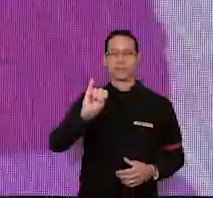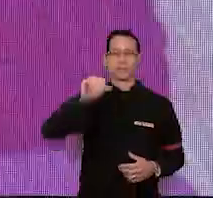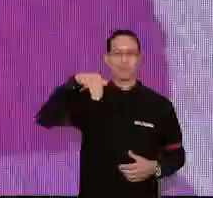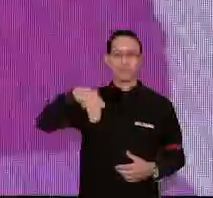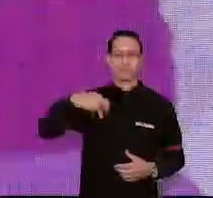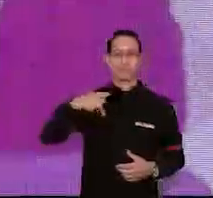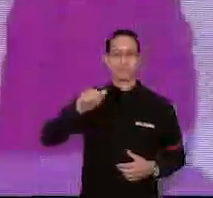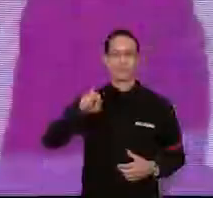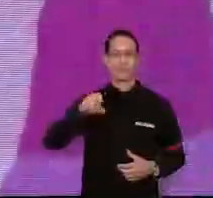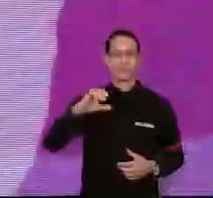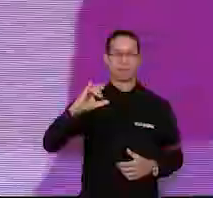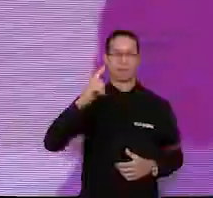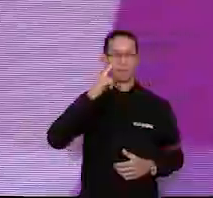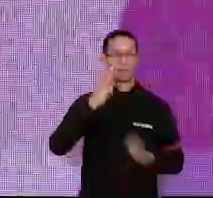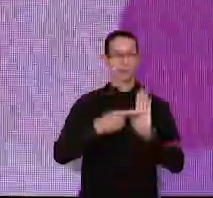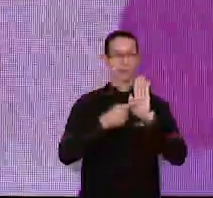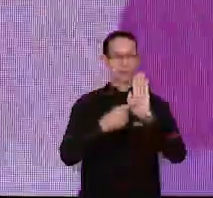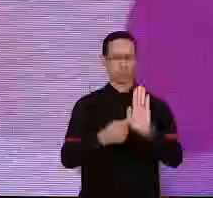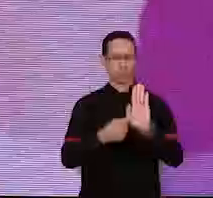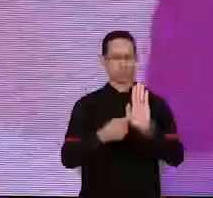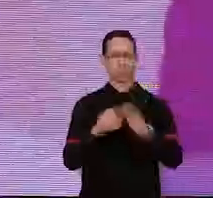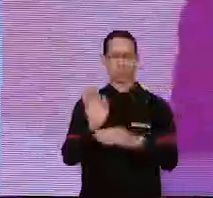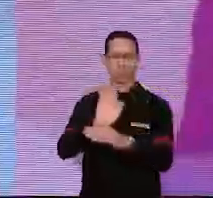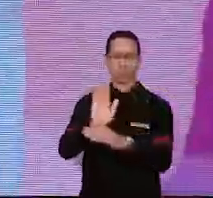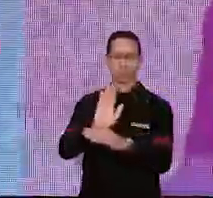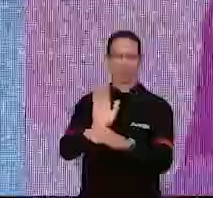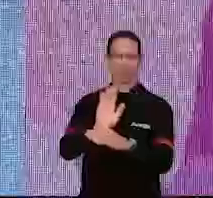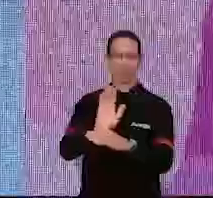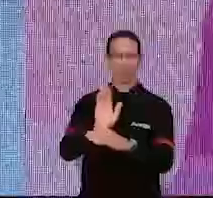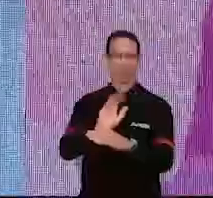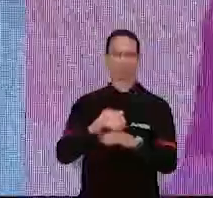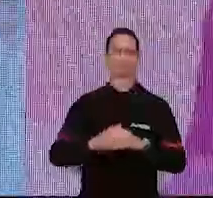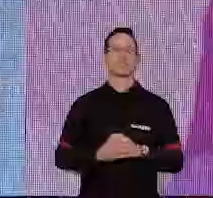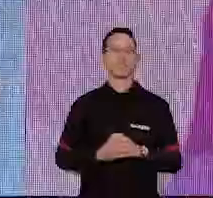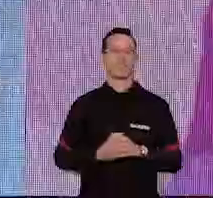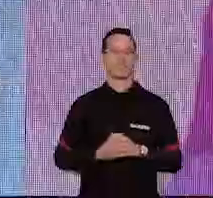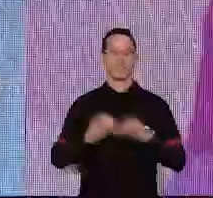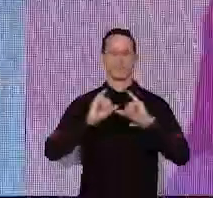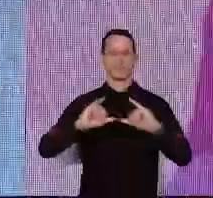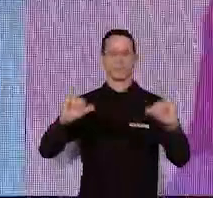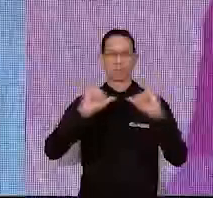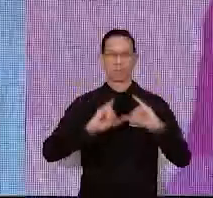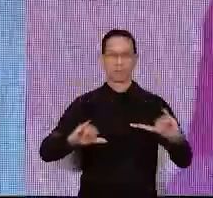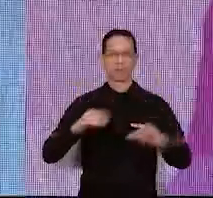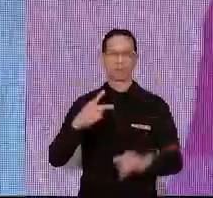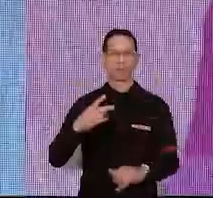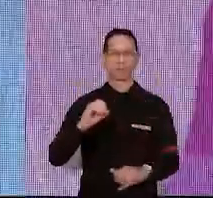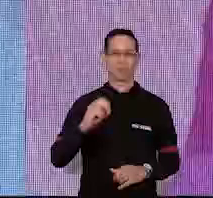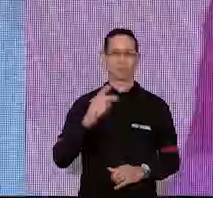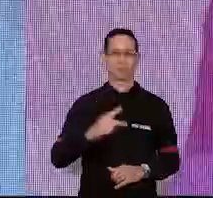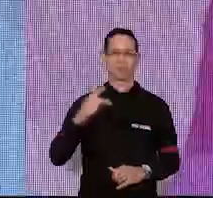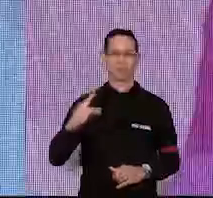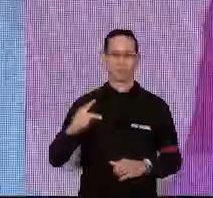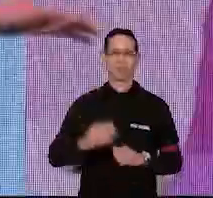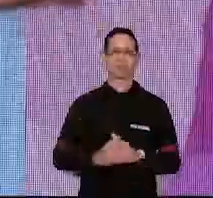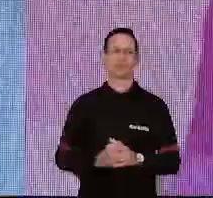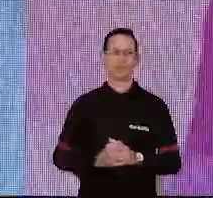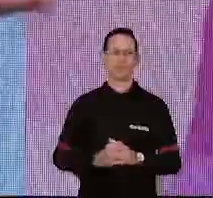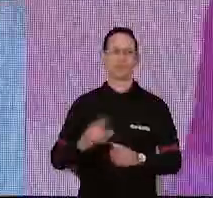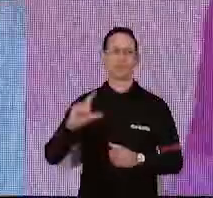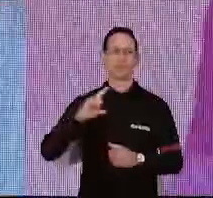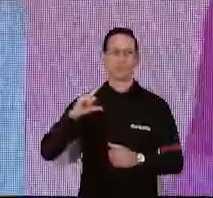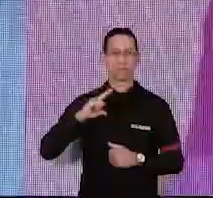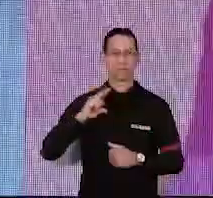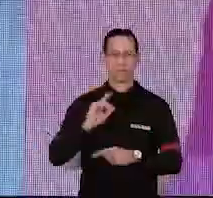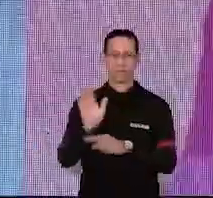quero agora mostrar para vocês o vídeo da nossa campanha de 2022, onde a gente tem aí